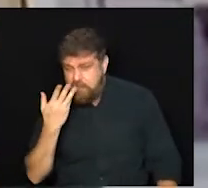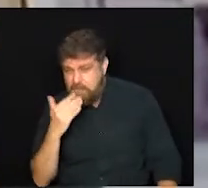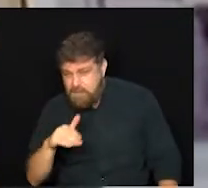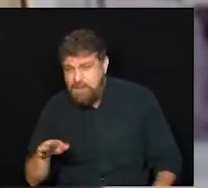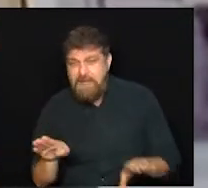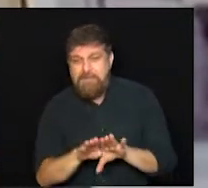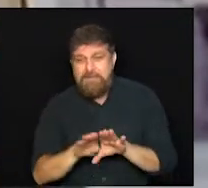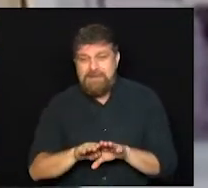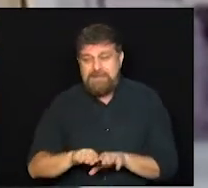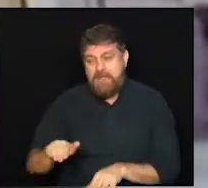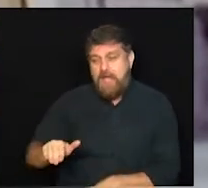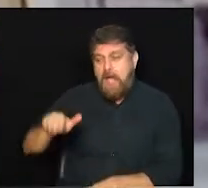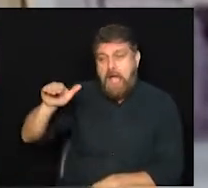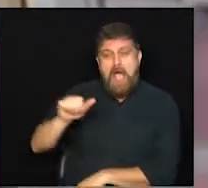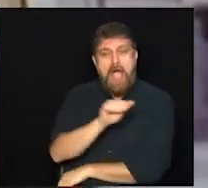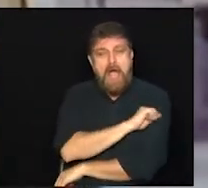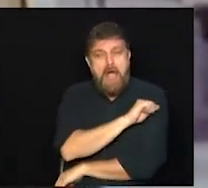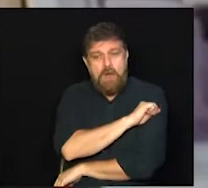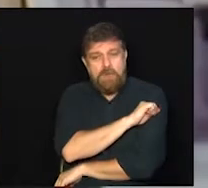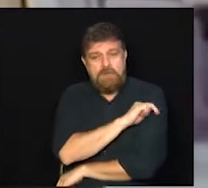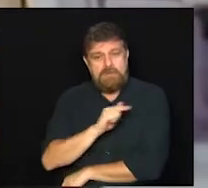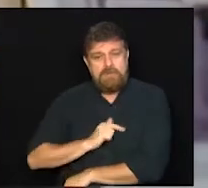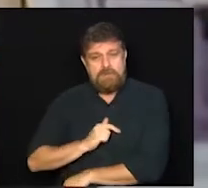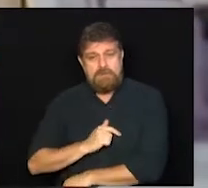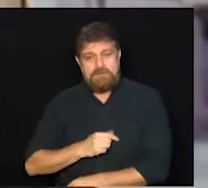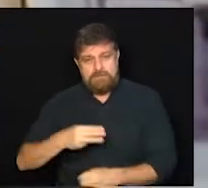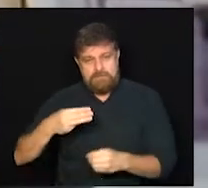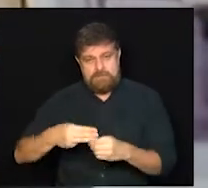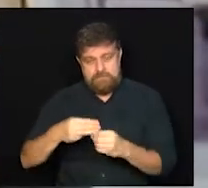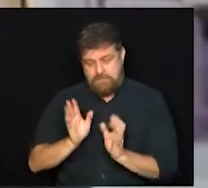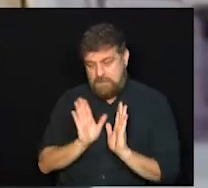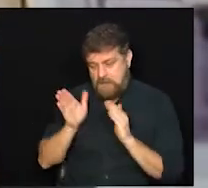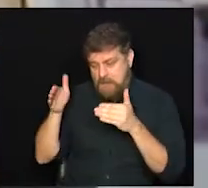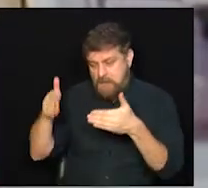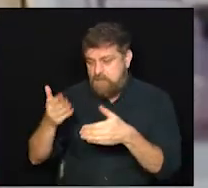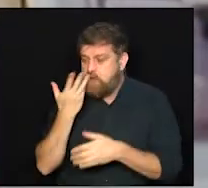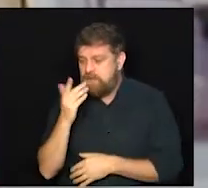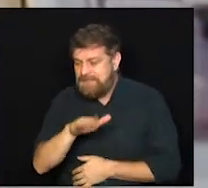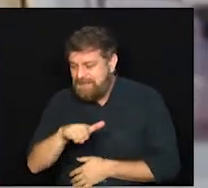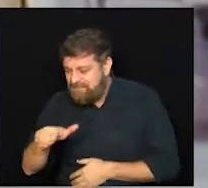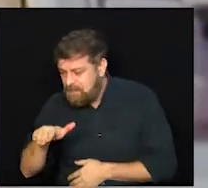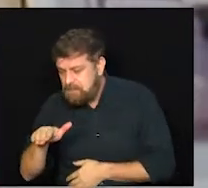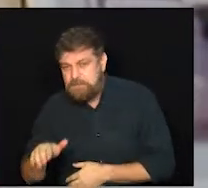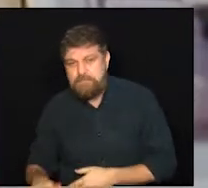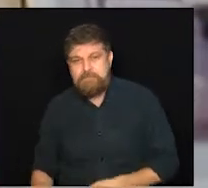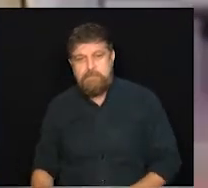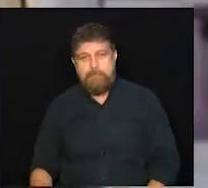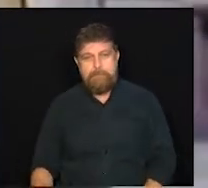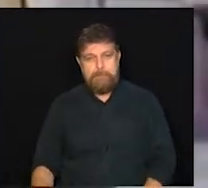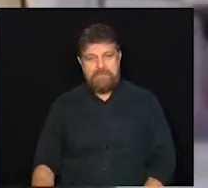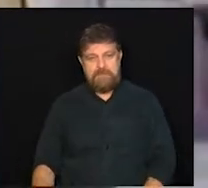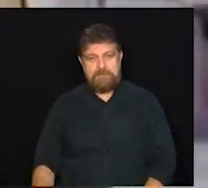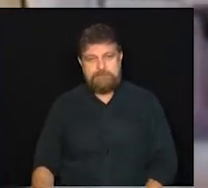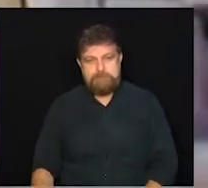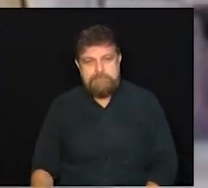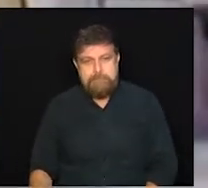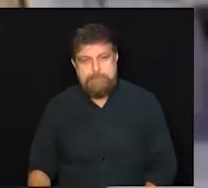um pouco maior. Então, como o município normalmente se foca na criança pequena, mais, né, numa faixa etária